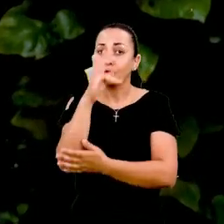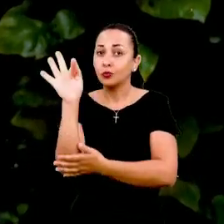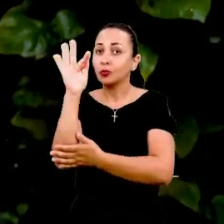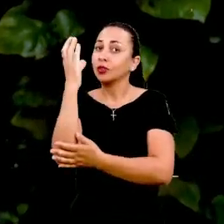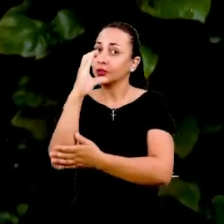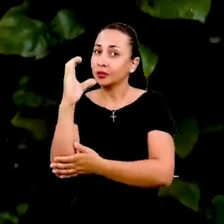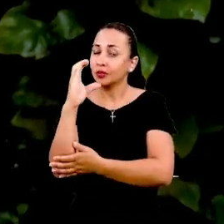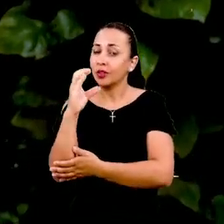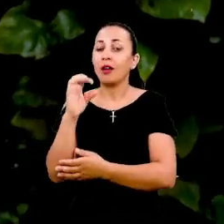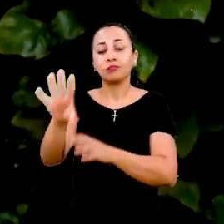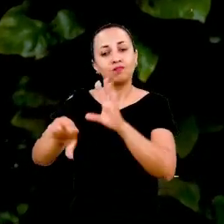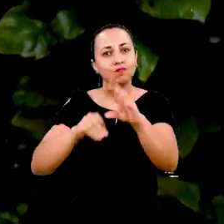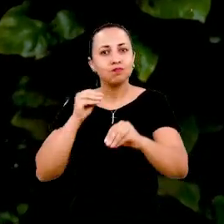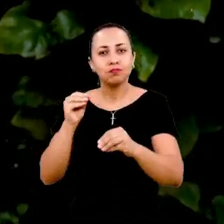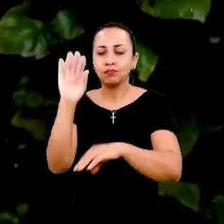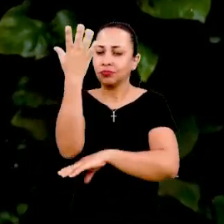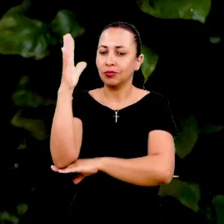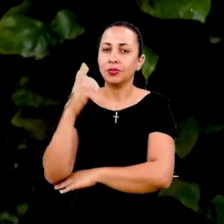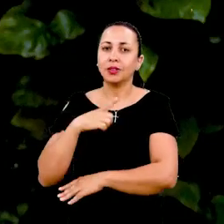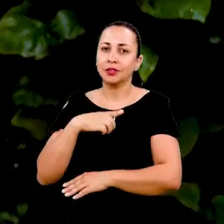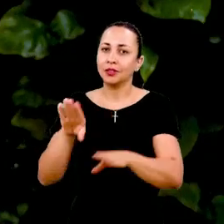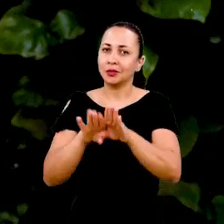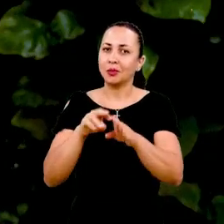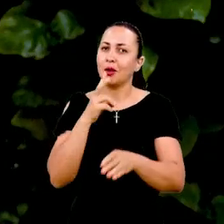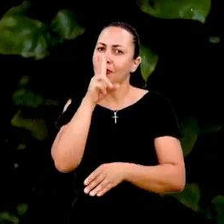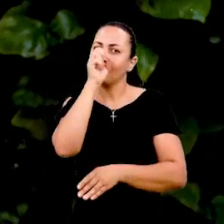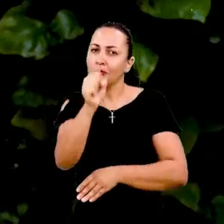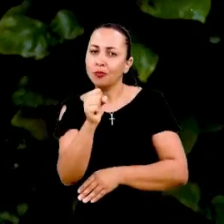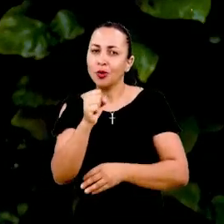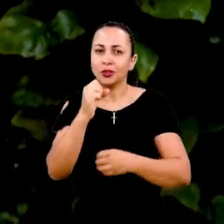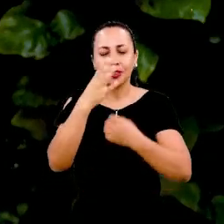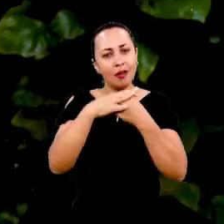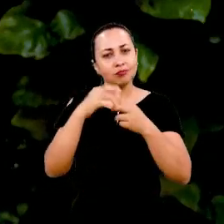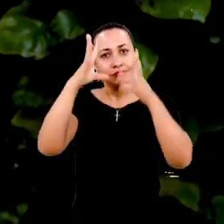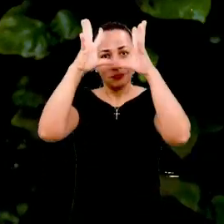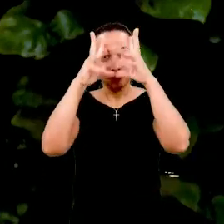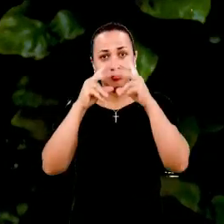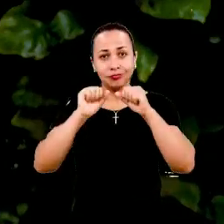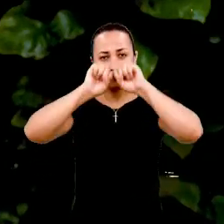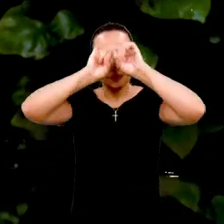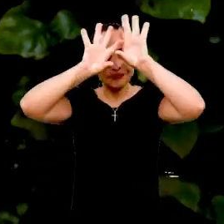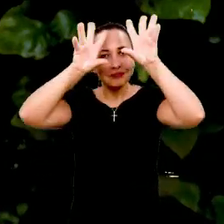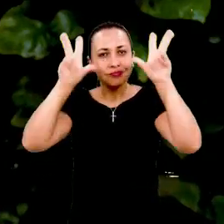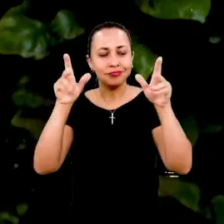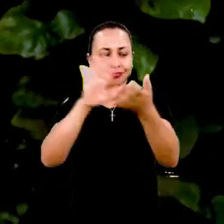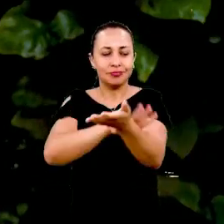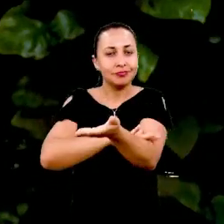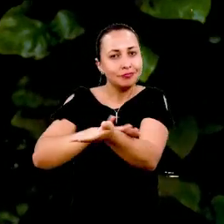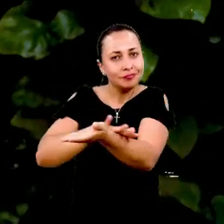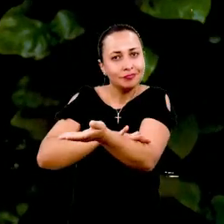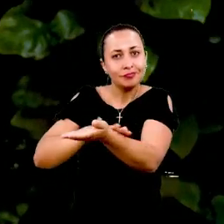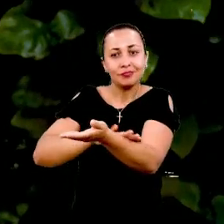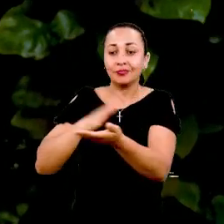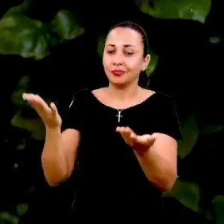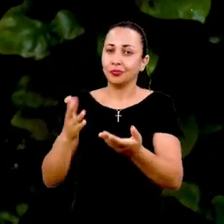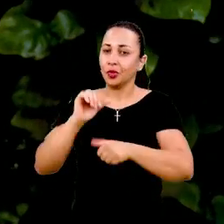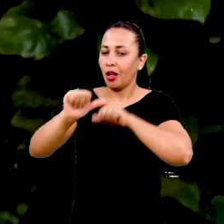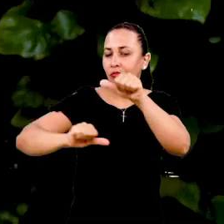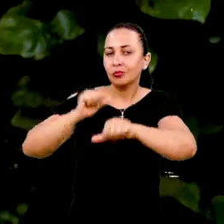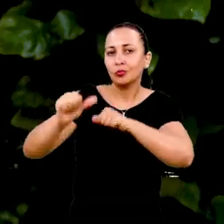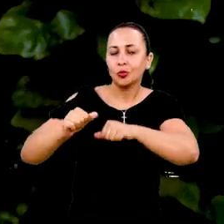Ceará revela que o extrato da planta tem também uma forte ação clareadora para a pele. Agora, os pesquisadores